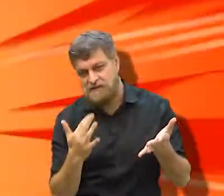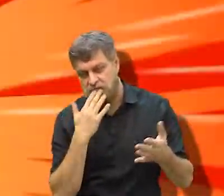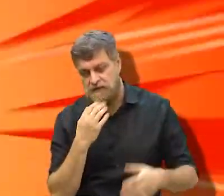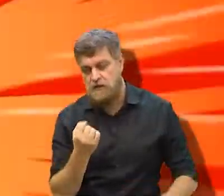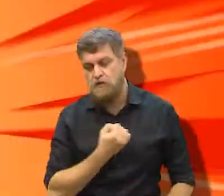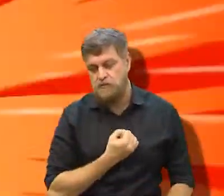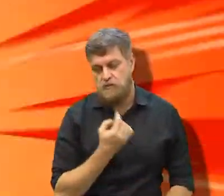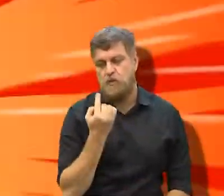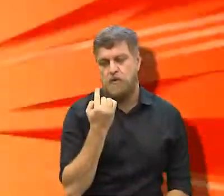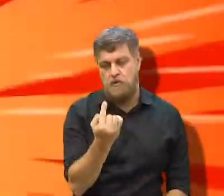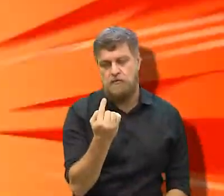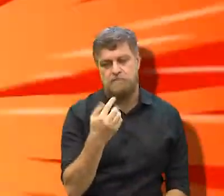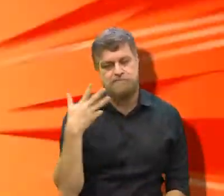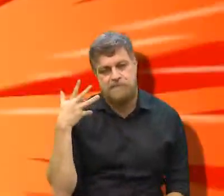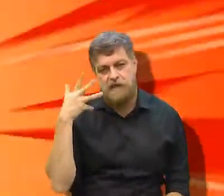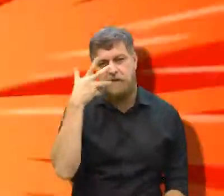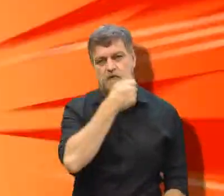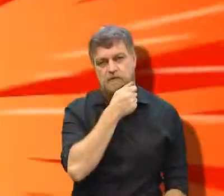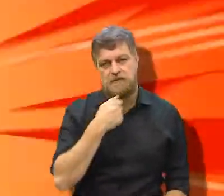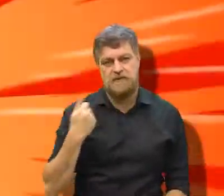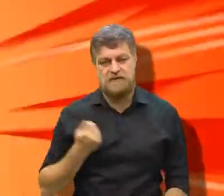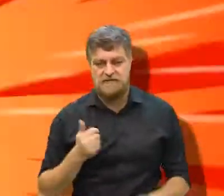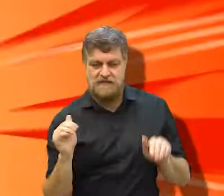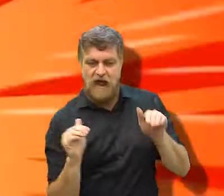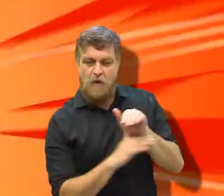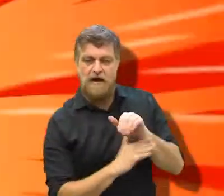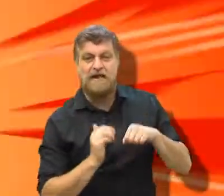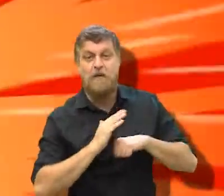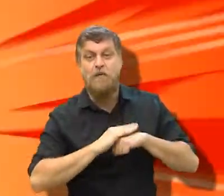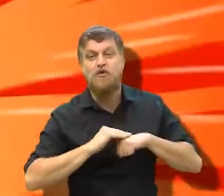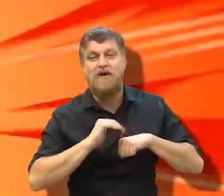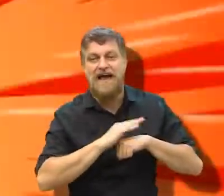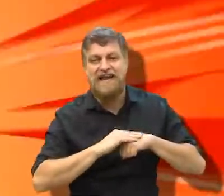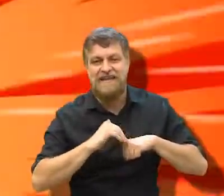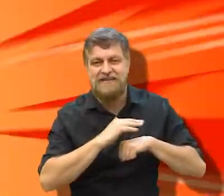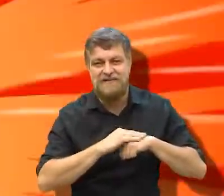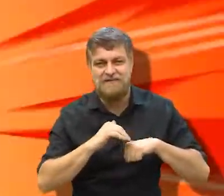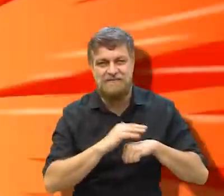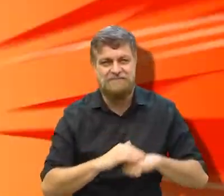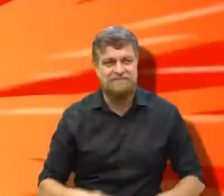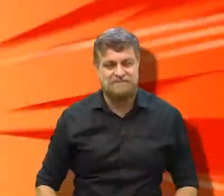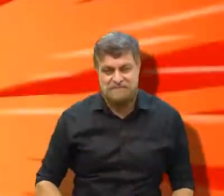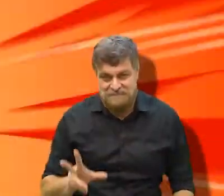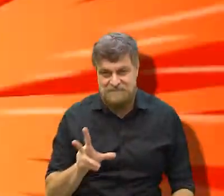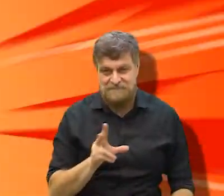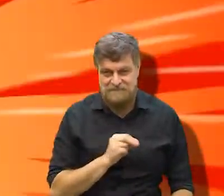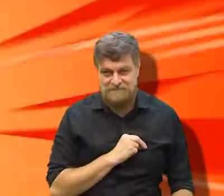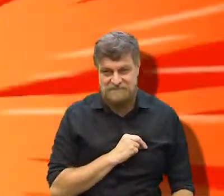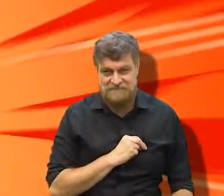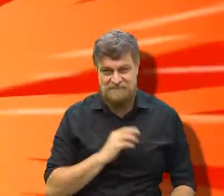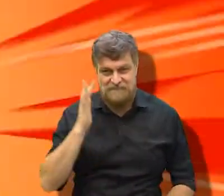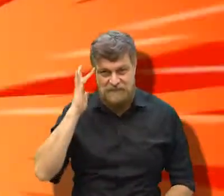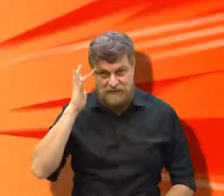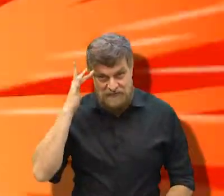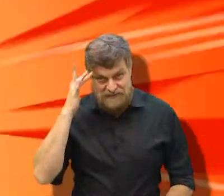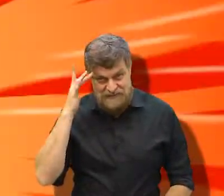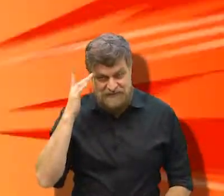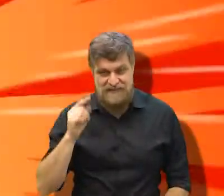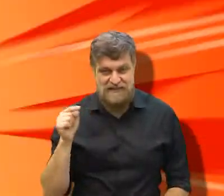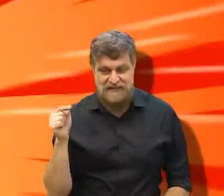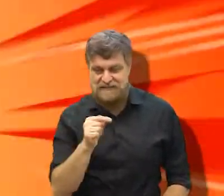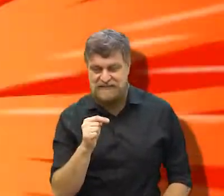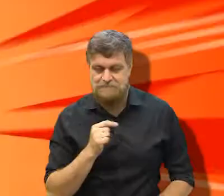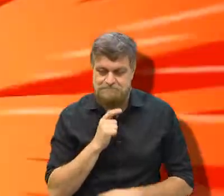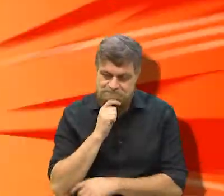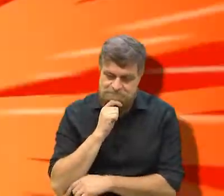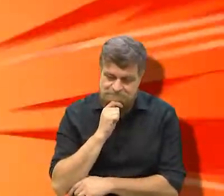o número 1 tá muito bonito e a gente guarda ele aqui com o maior carinho. Poxa, eu achei que vocês iam